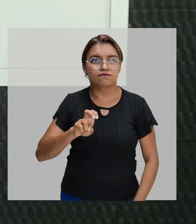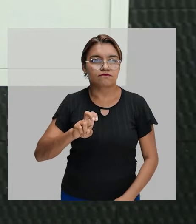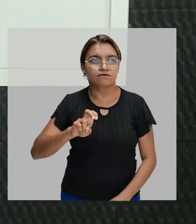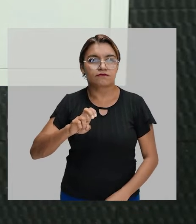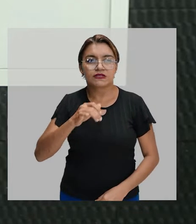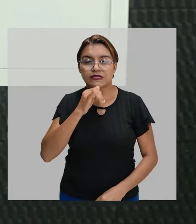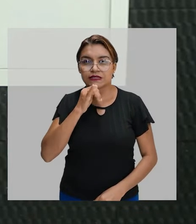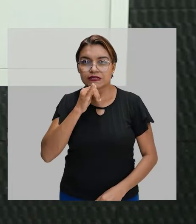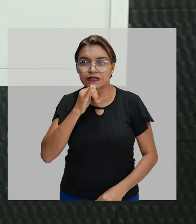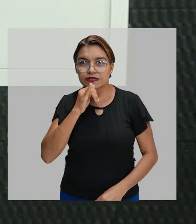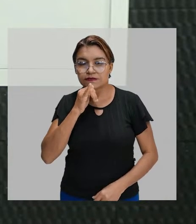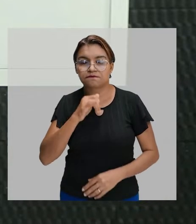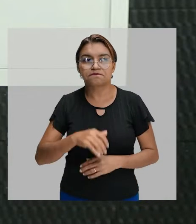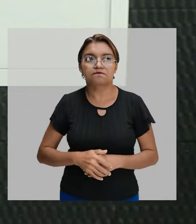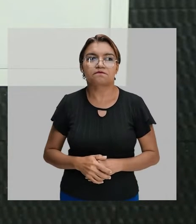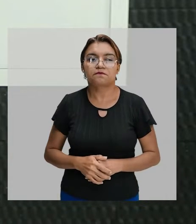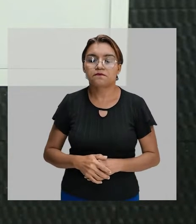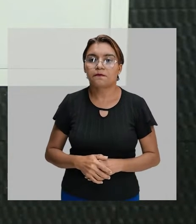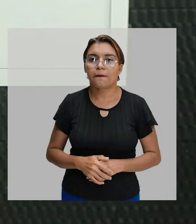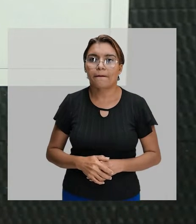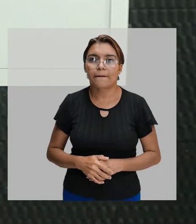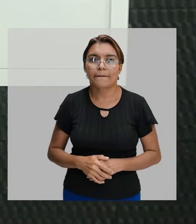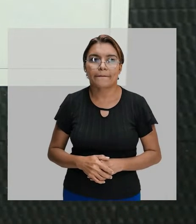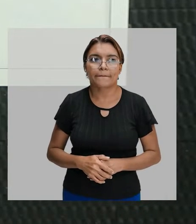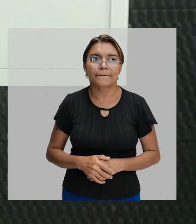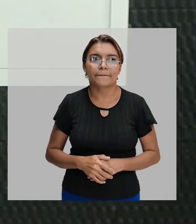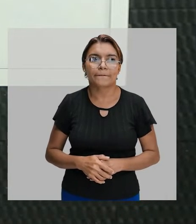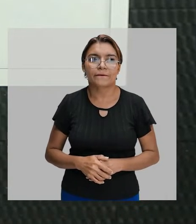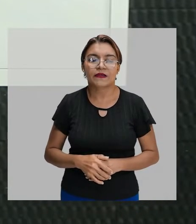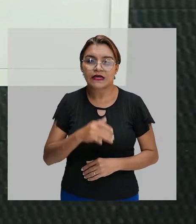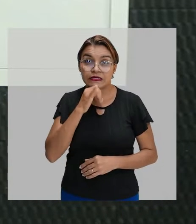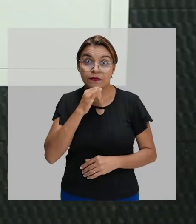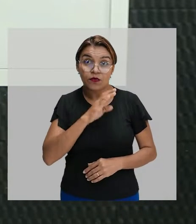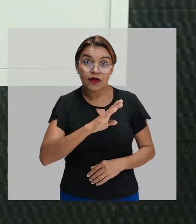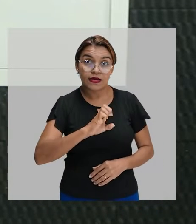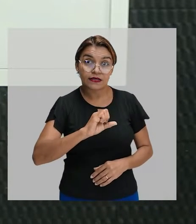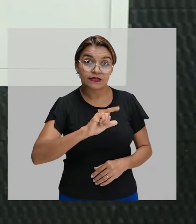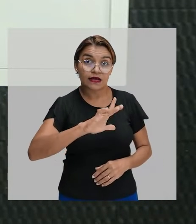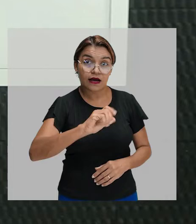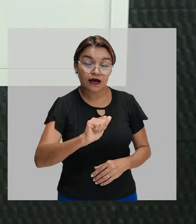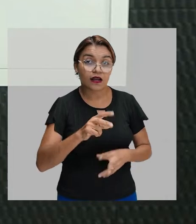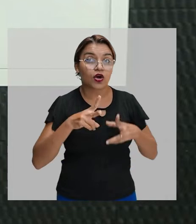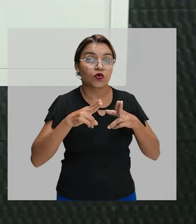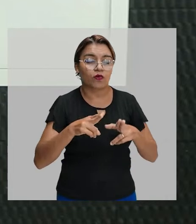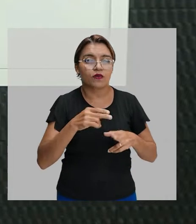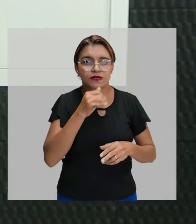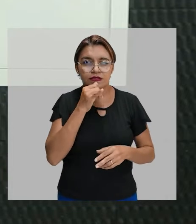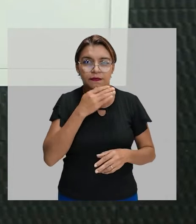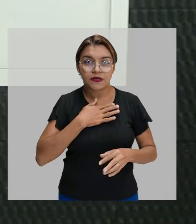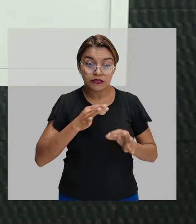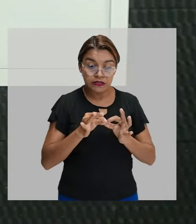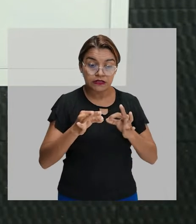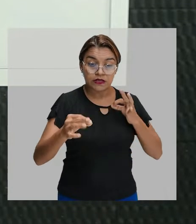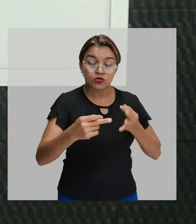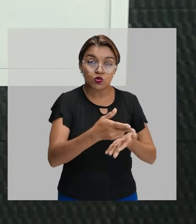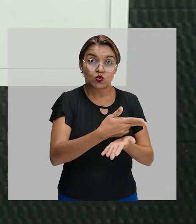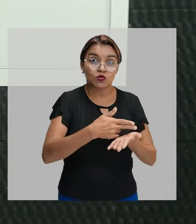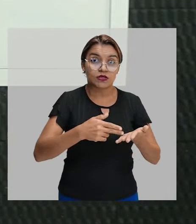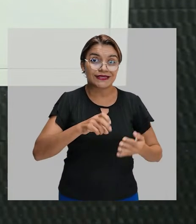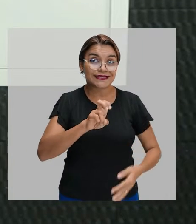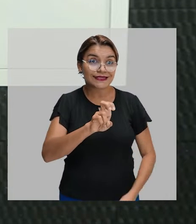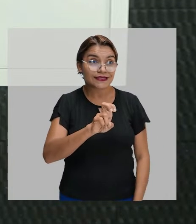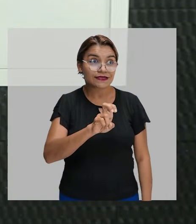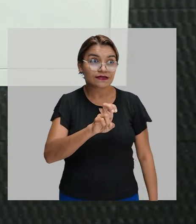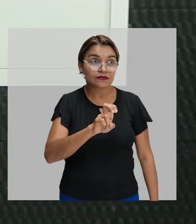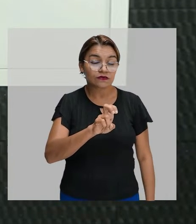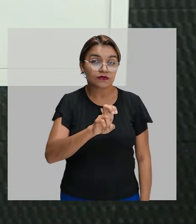então agora sim ó Minha Escala Minha Escala vai ser igual a minha distância no desenho que é de